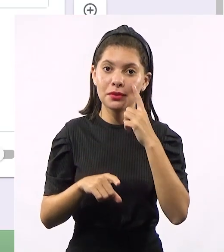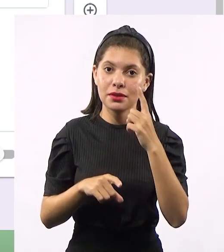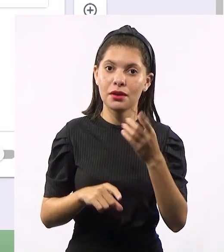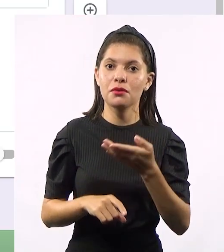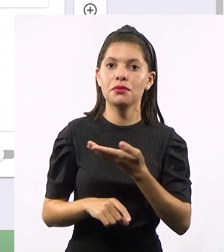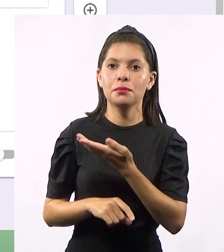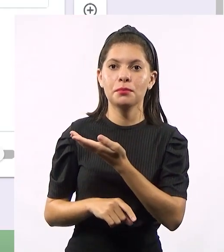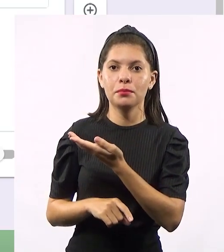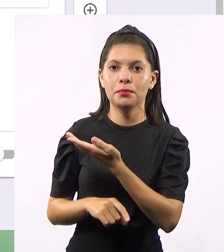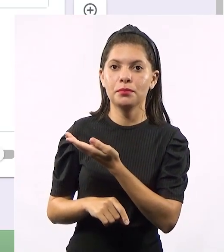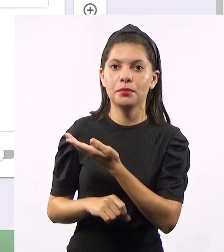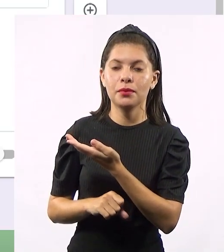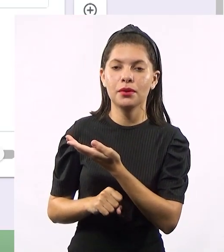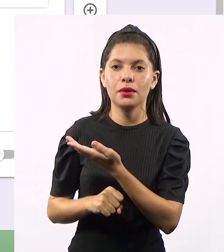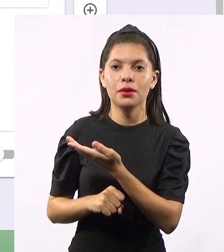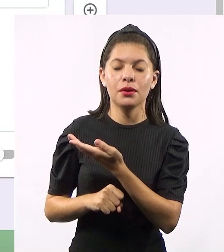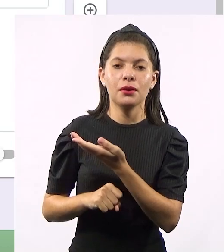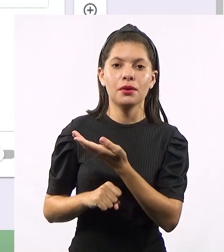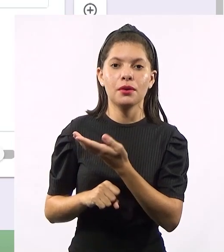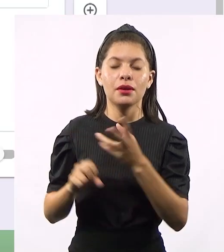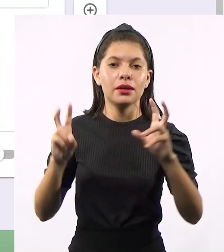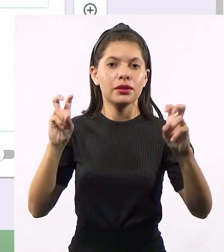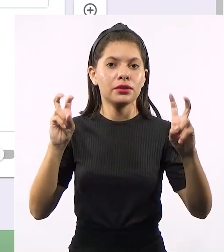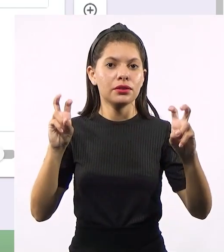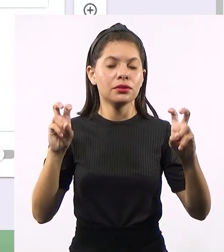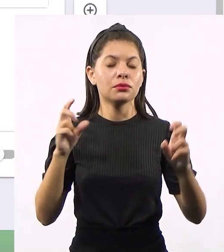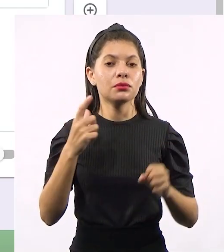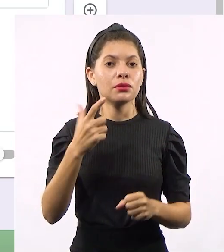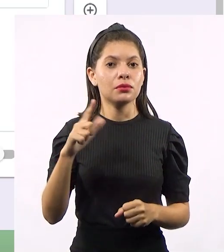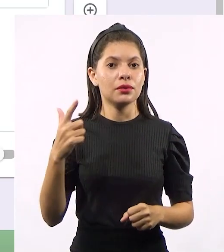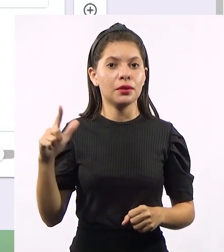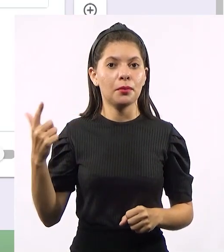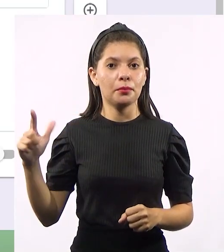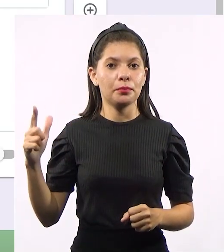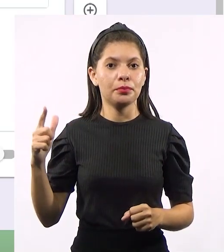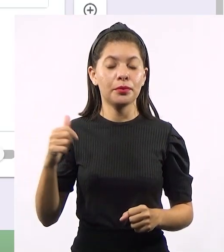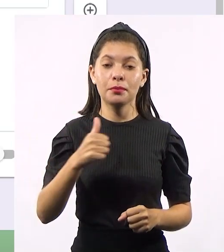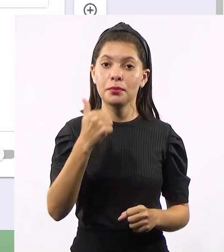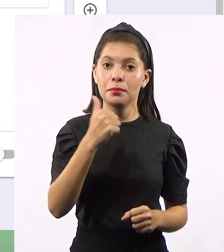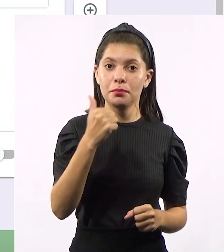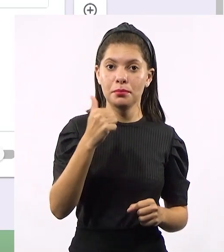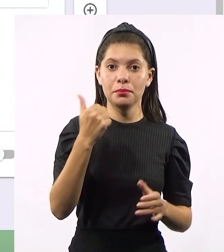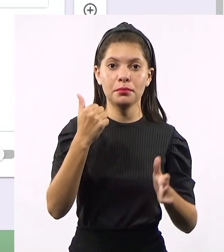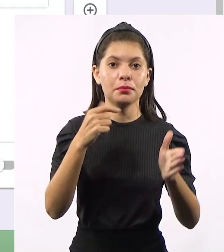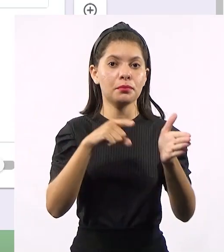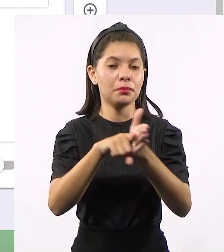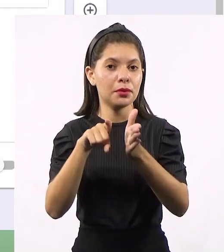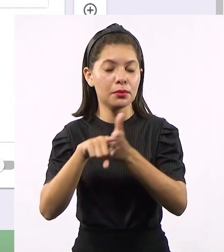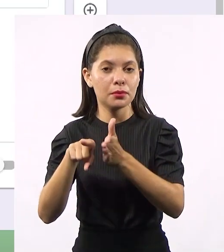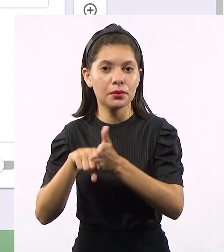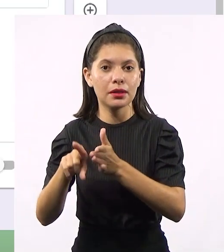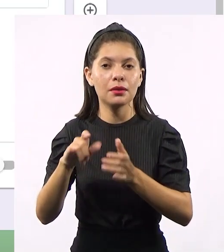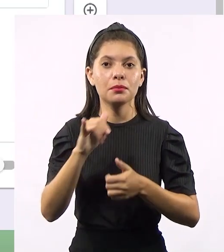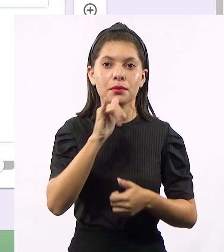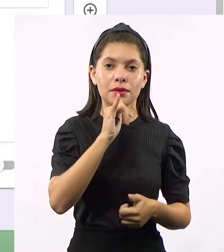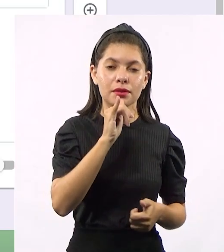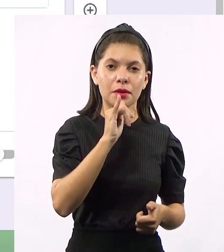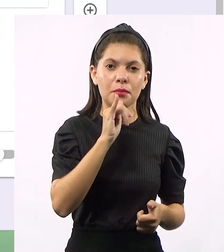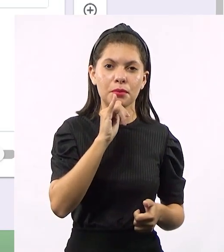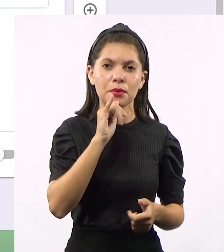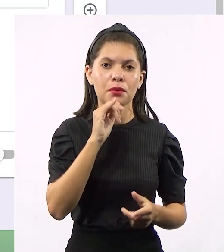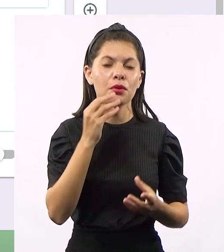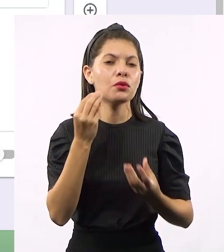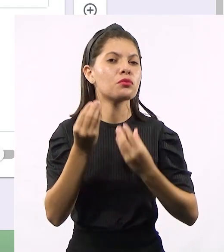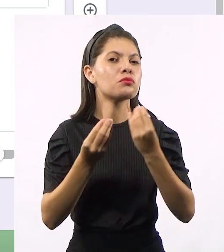opção pergunta sem título. Então, posso criar a minha primeira pergunta. Por exemplo, e qual a idade